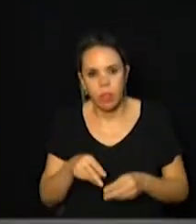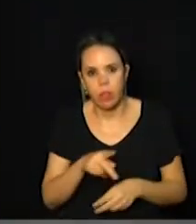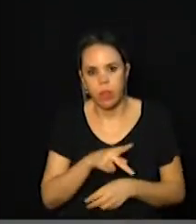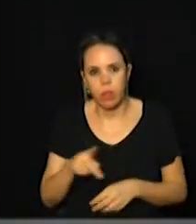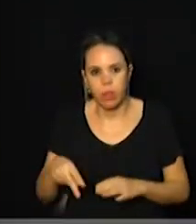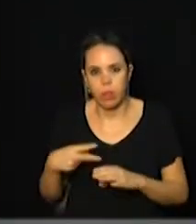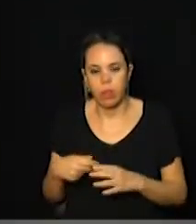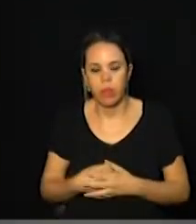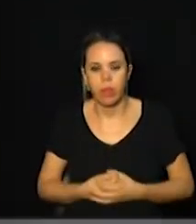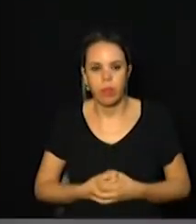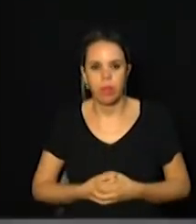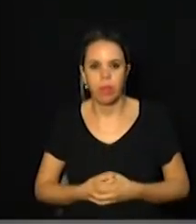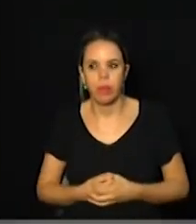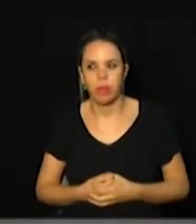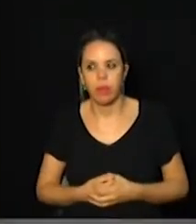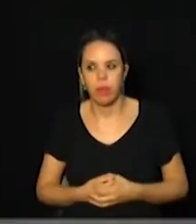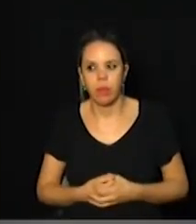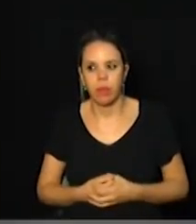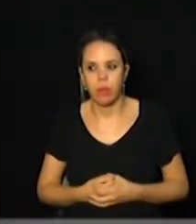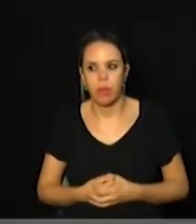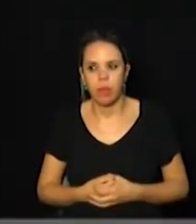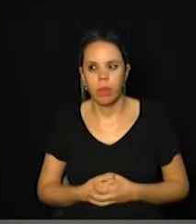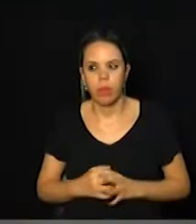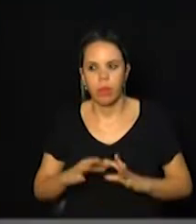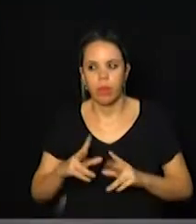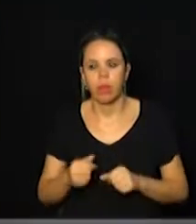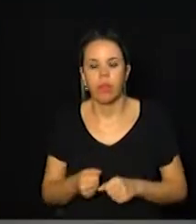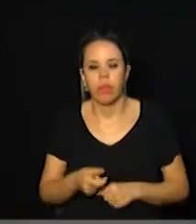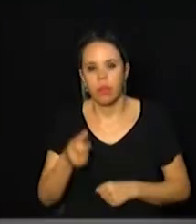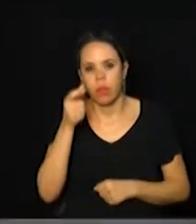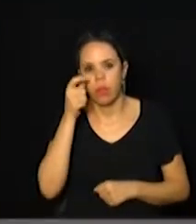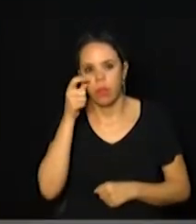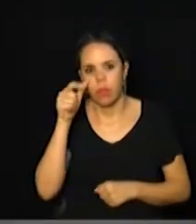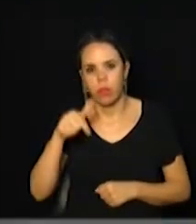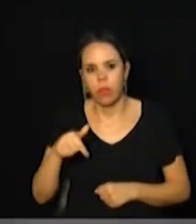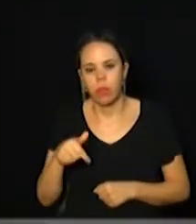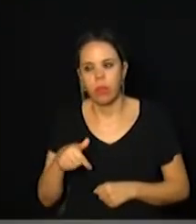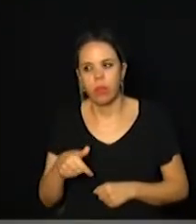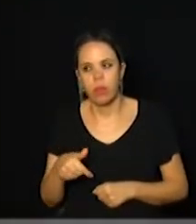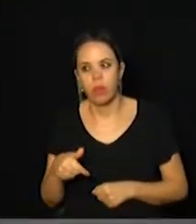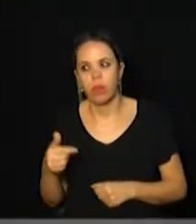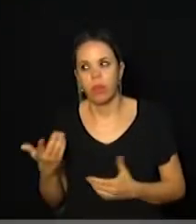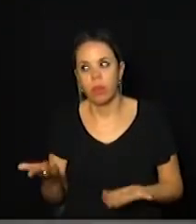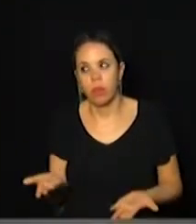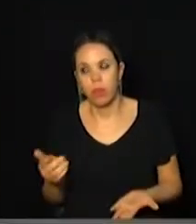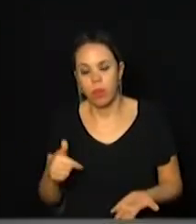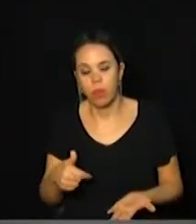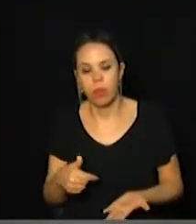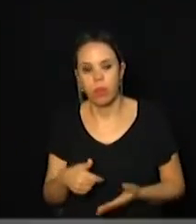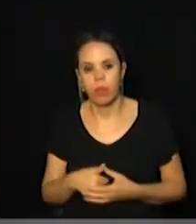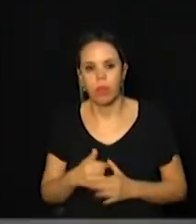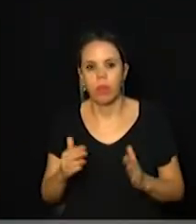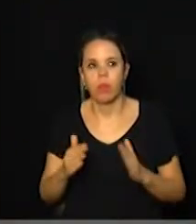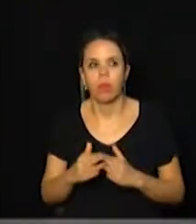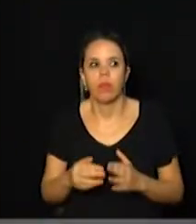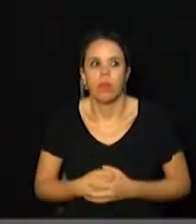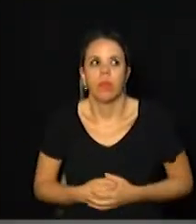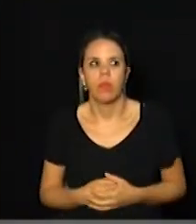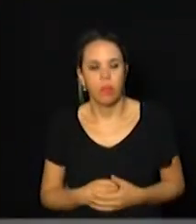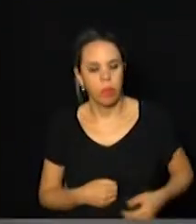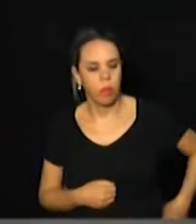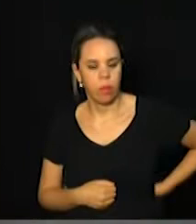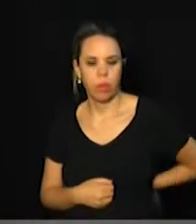presidente da Câmara a todos que estão nos assistindo aqui nos assistindo de casa